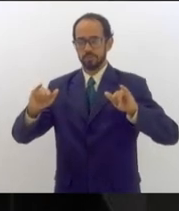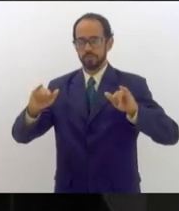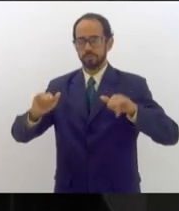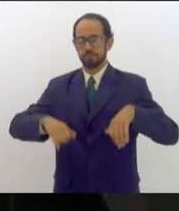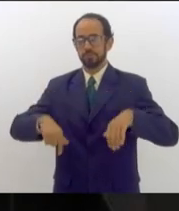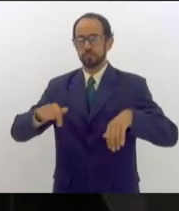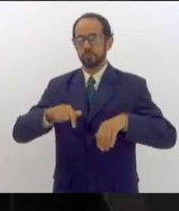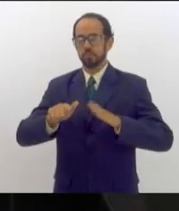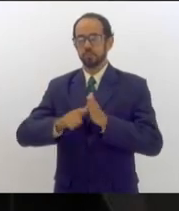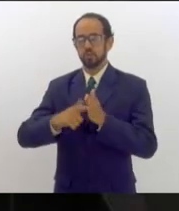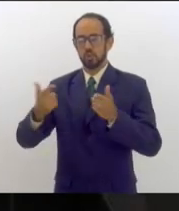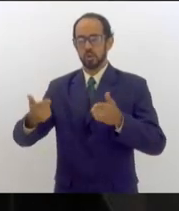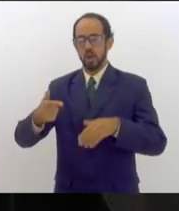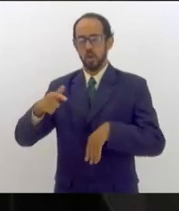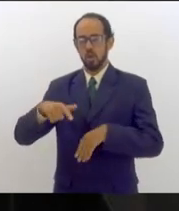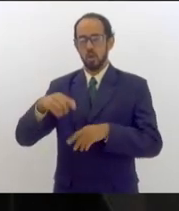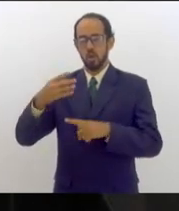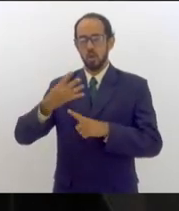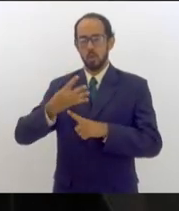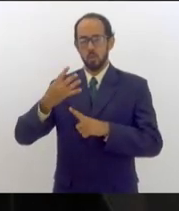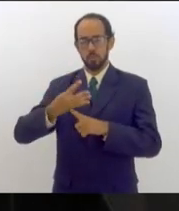O Globo de hoje